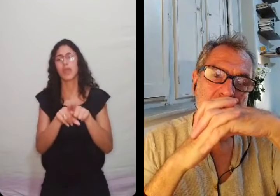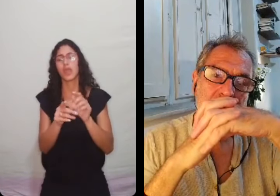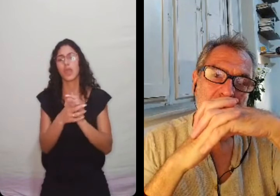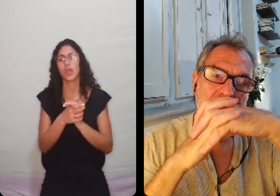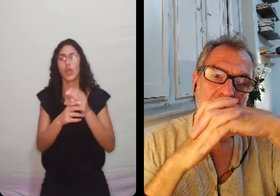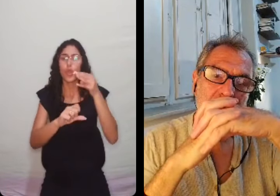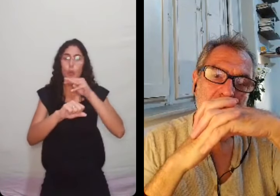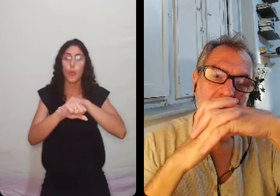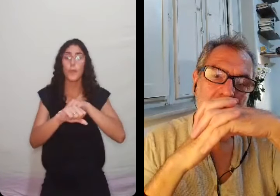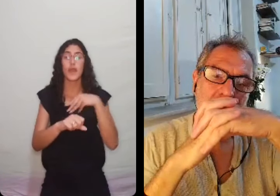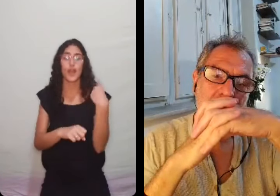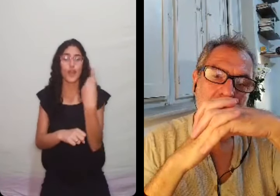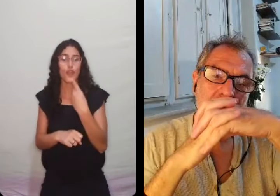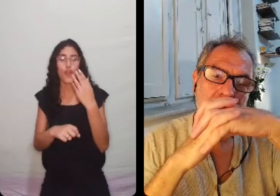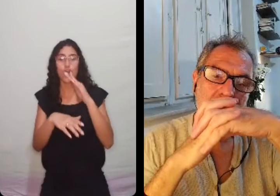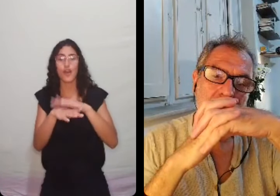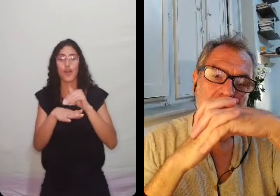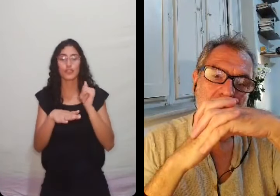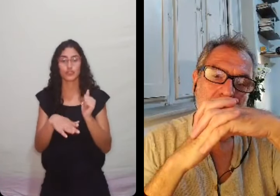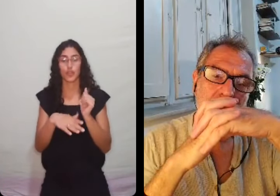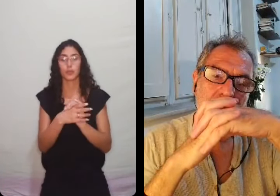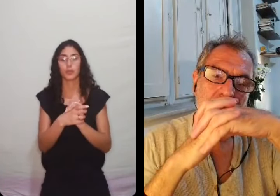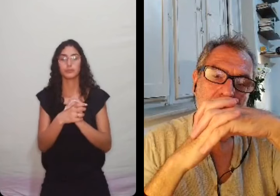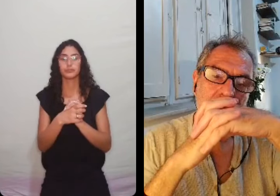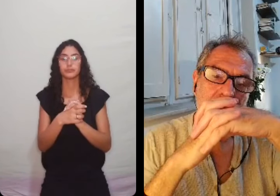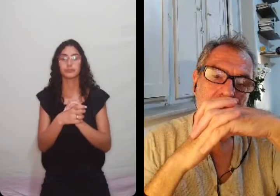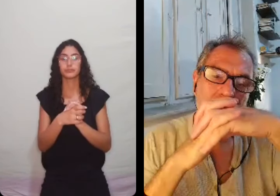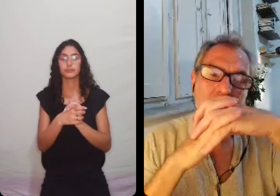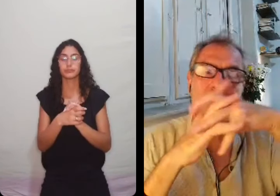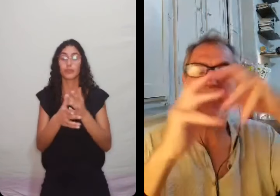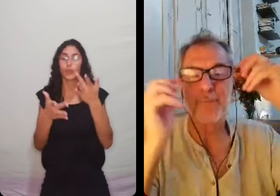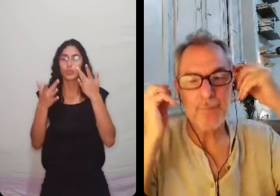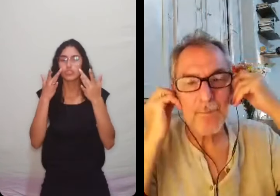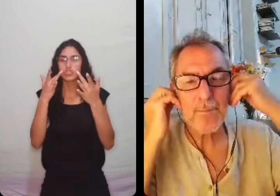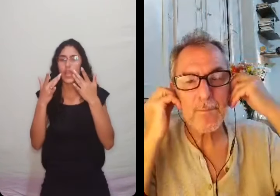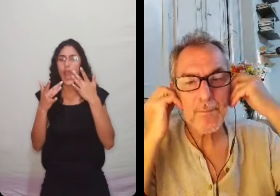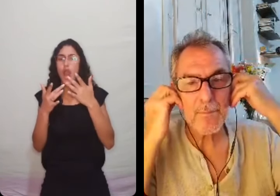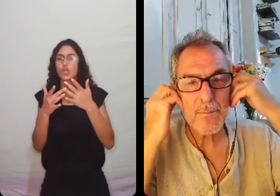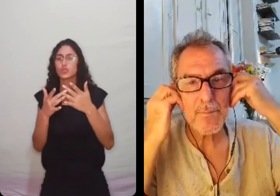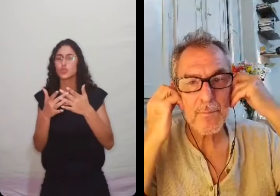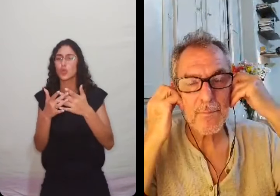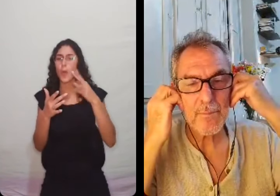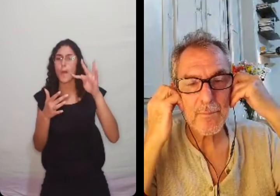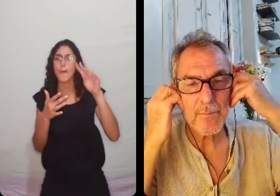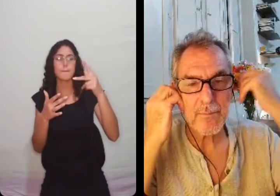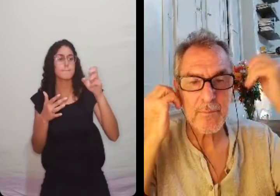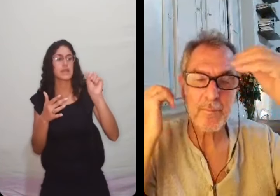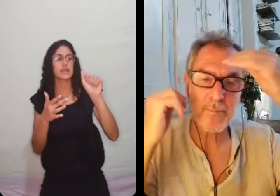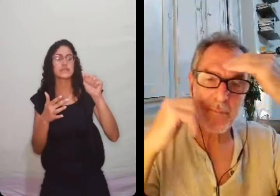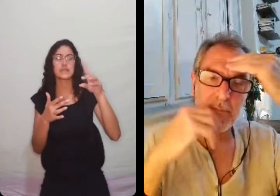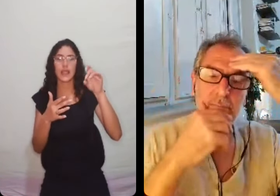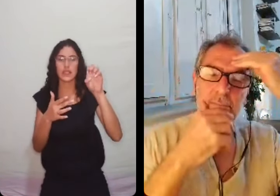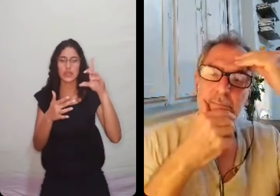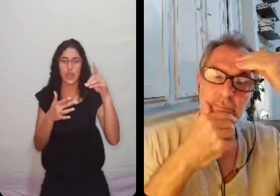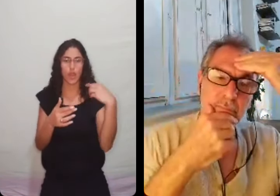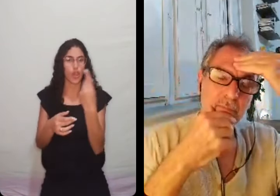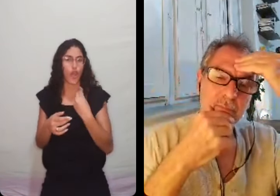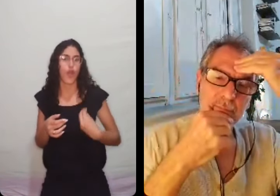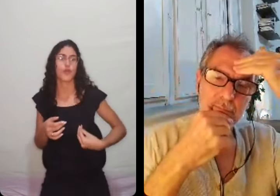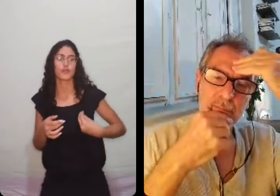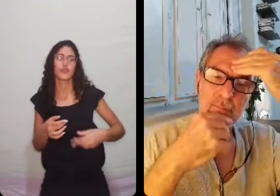chamamos do espetáculo de pesadelo, né? Esse pesadelo atual, cotidiano que nós estamos vivendo, assistindo